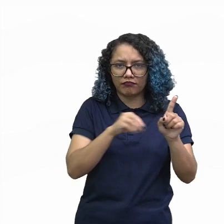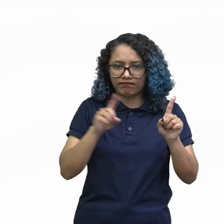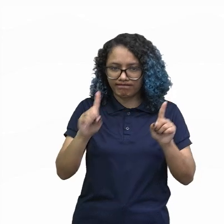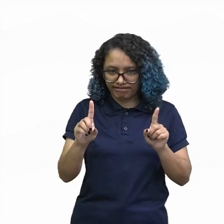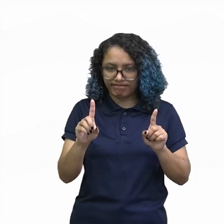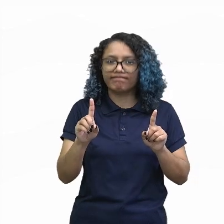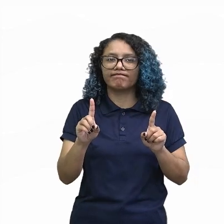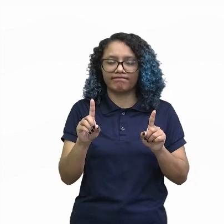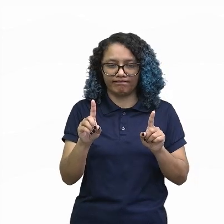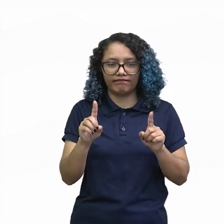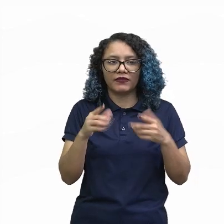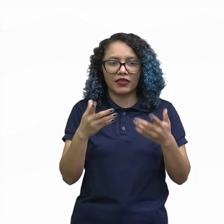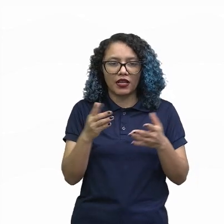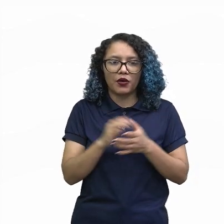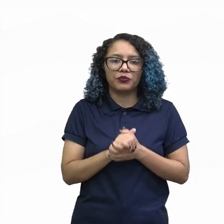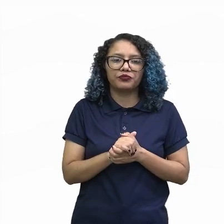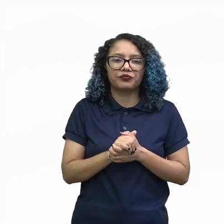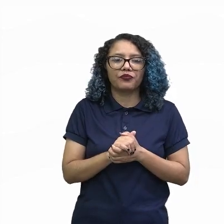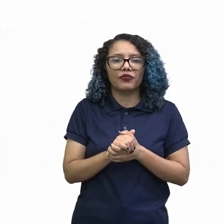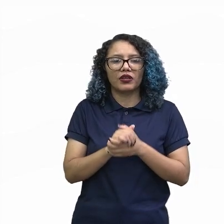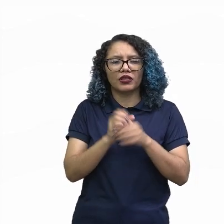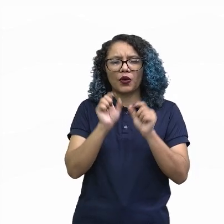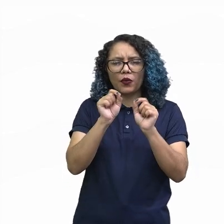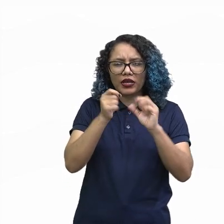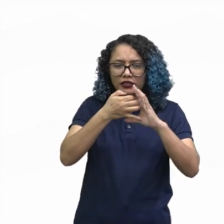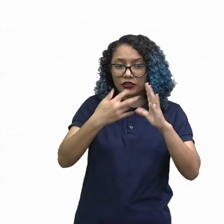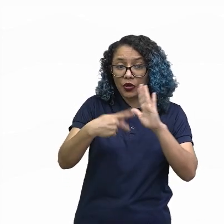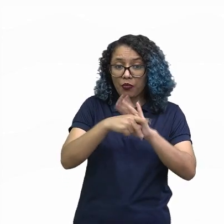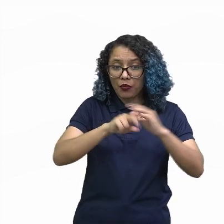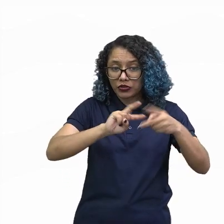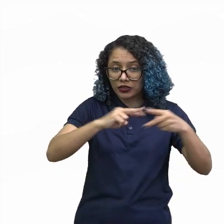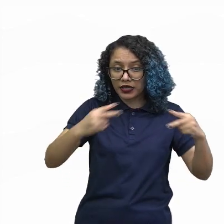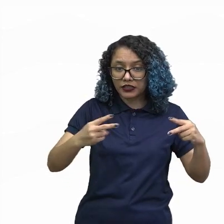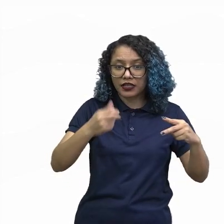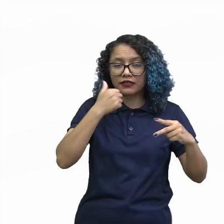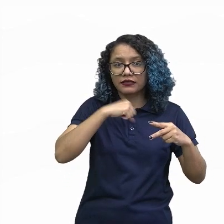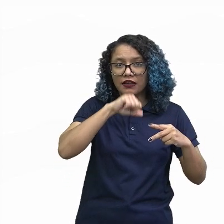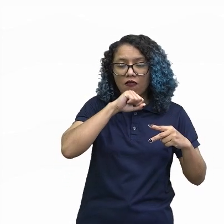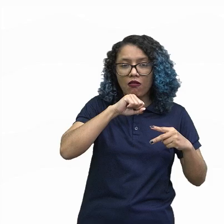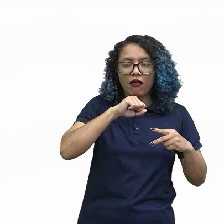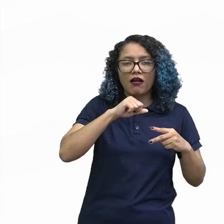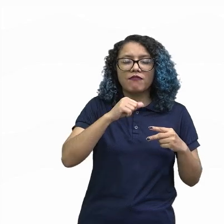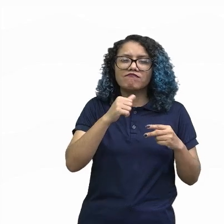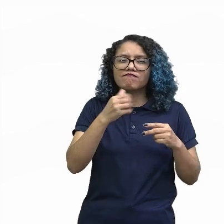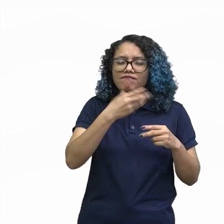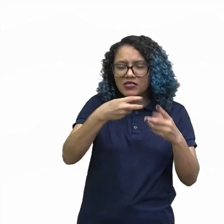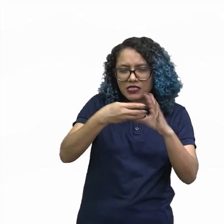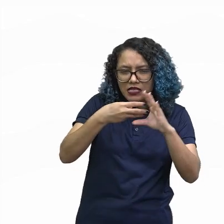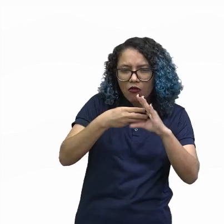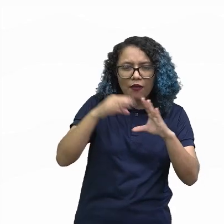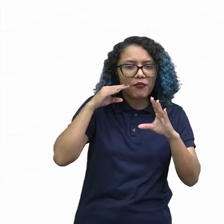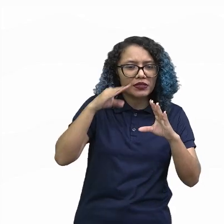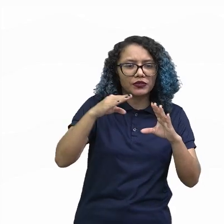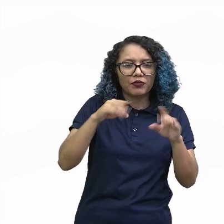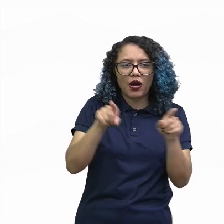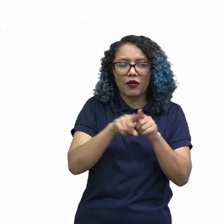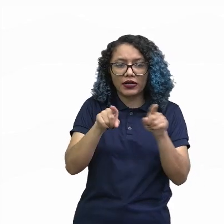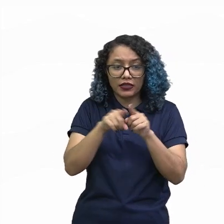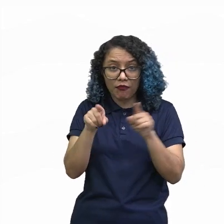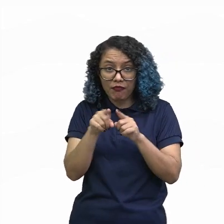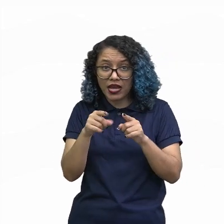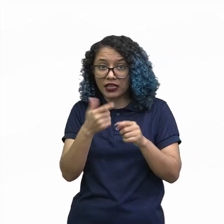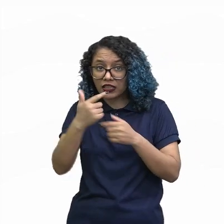Então, o patrimônio genético da célula-mãe e das filhas é idêntico e indissociável dentro do clone.